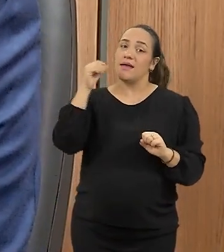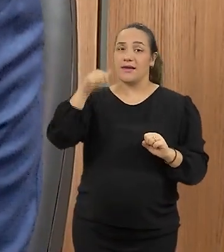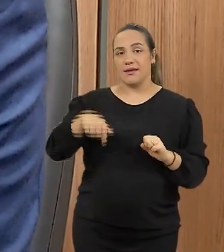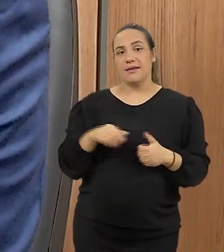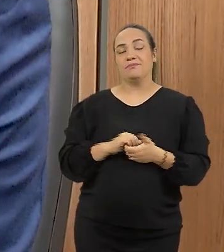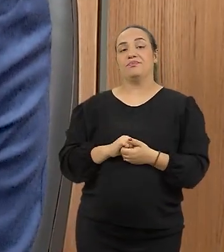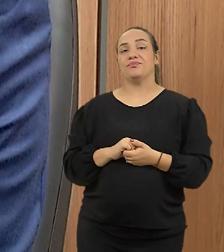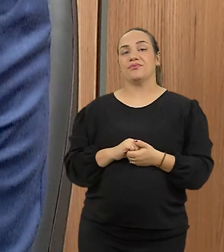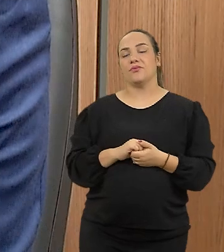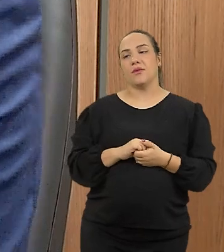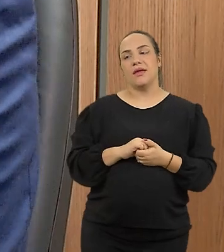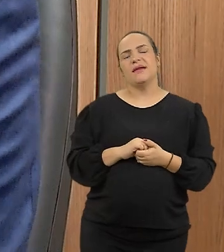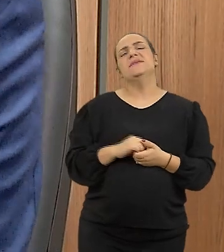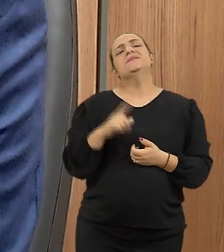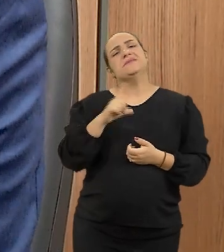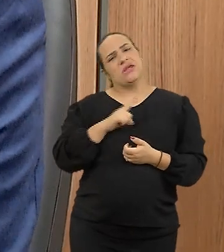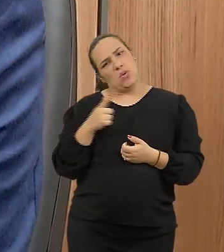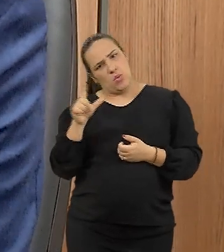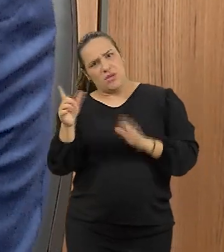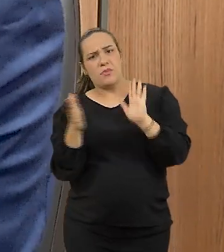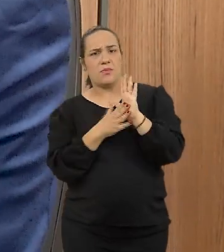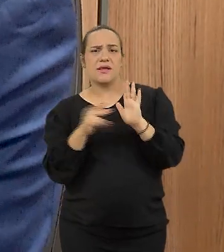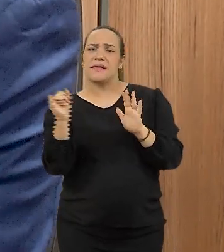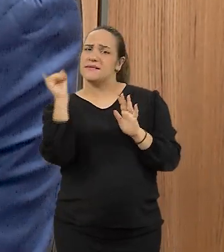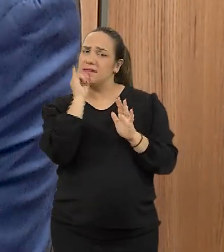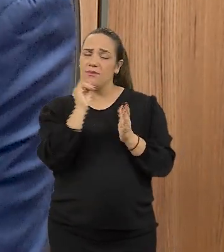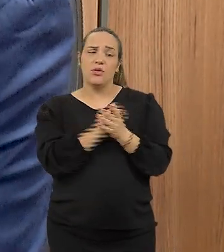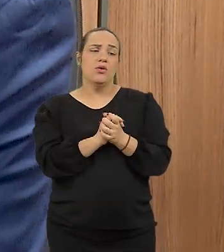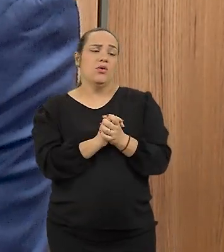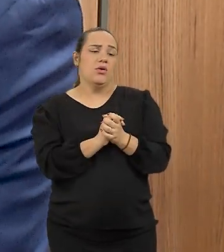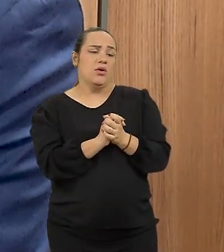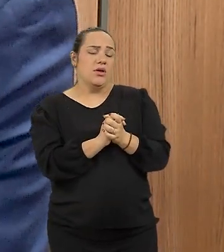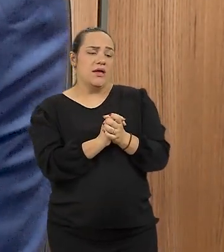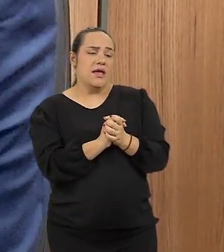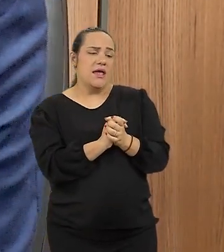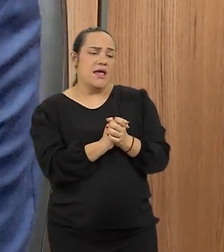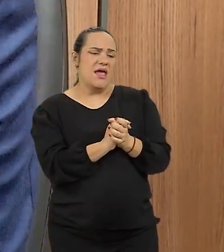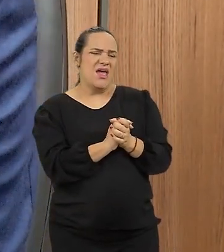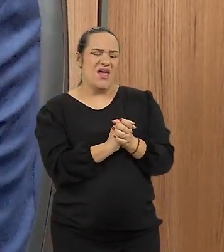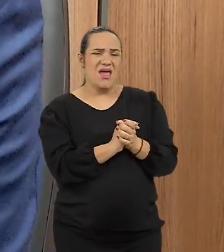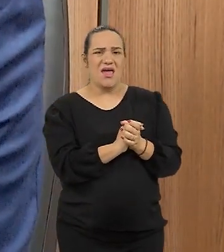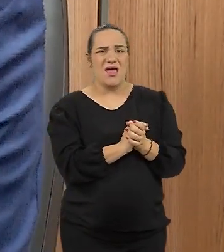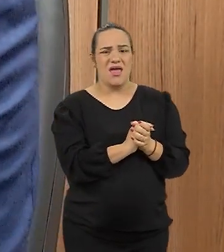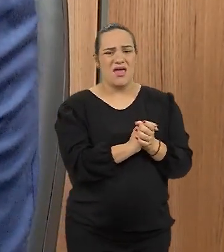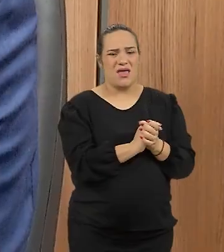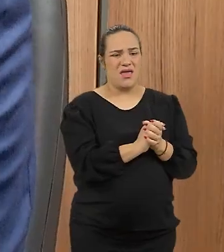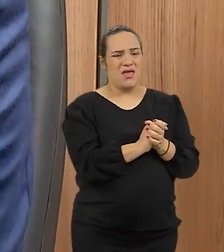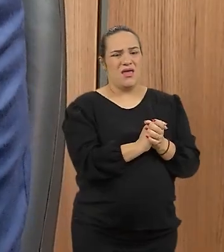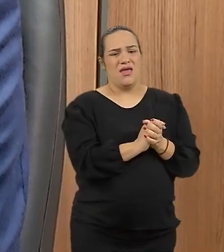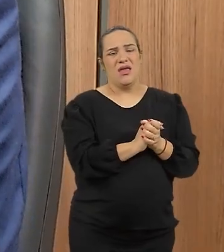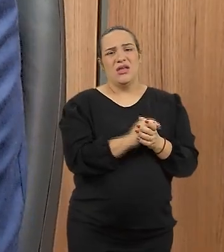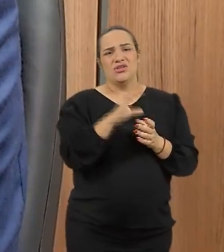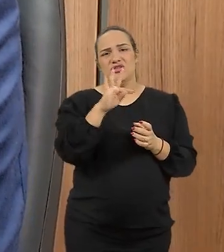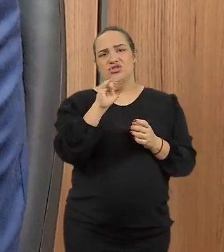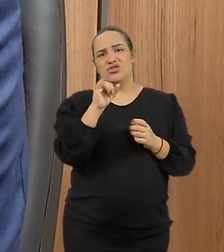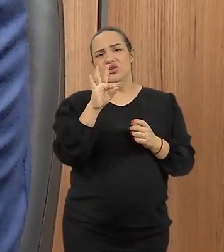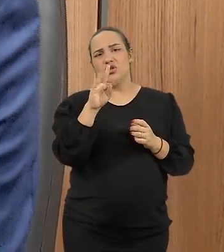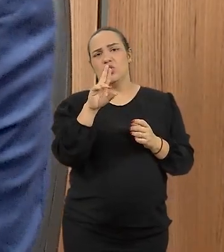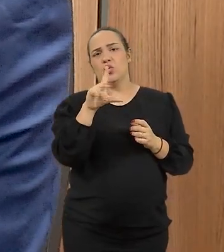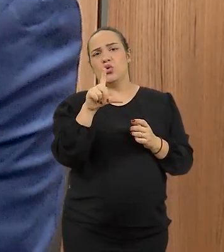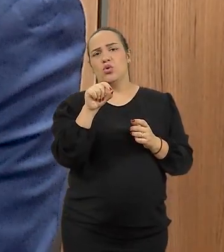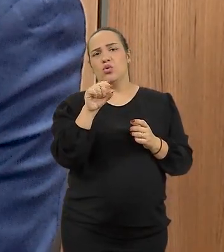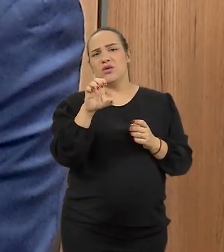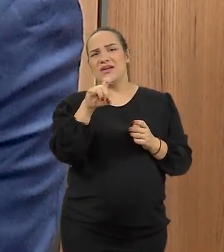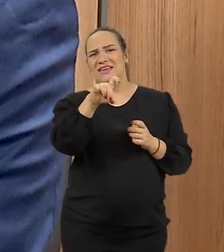tentada. Há algumas outras propostas, como tirar do judiciário o processo de execução dos títulos executivos